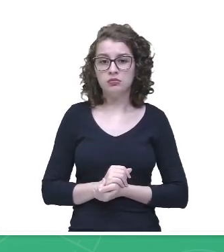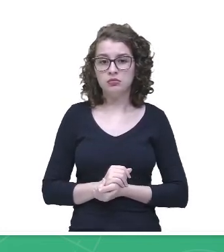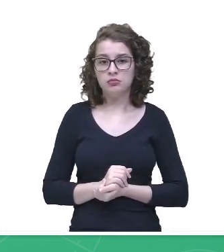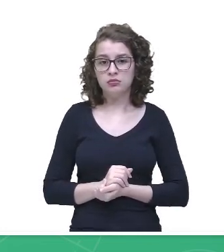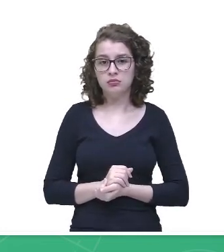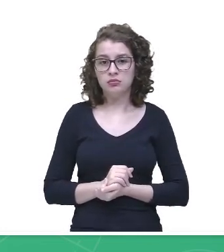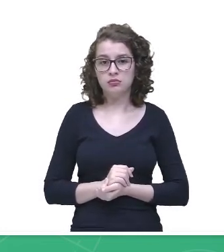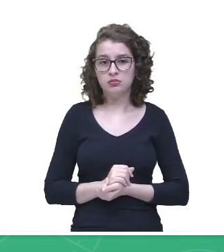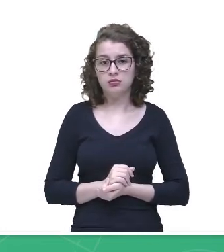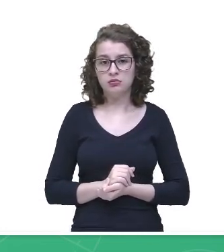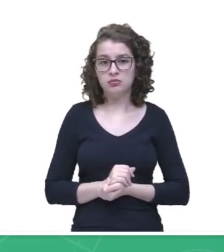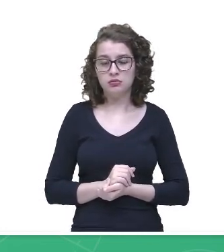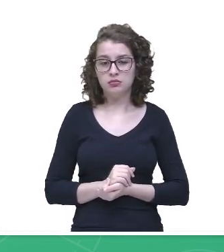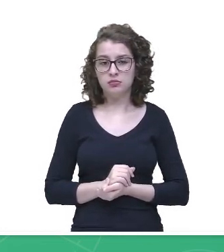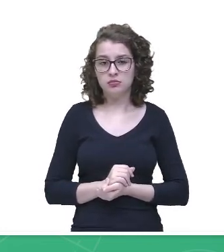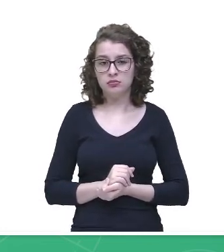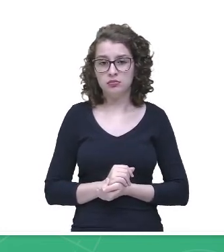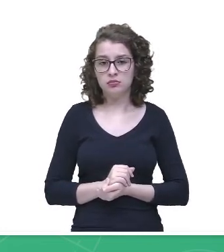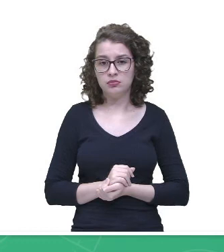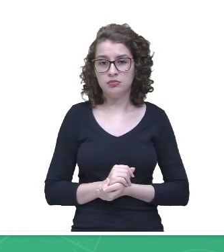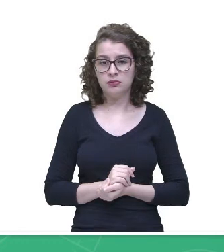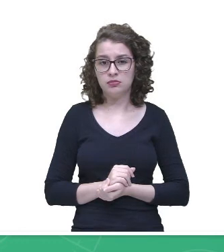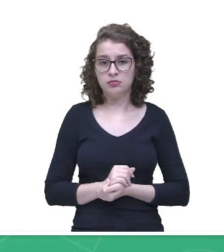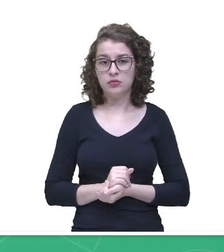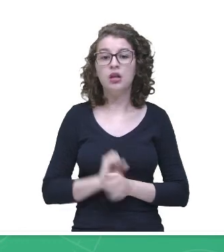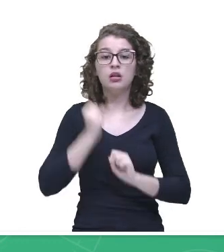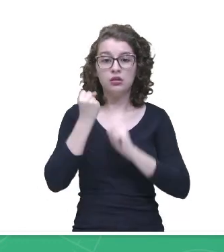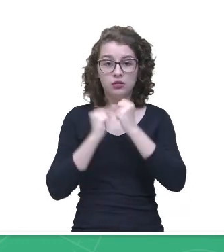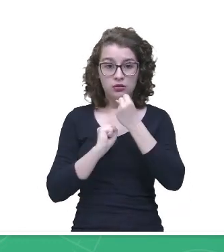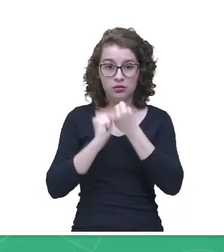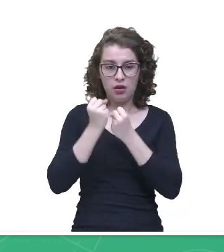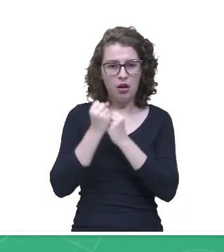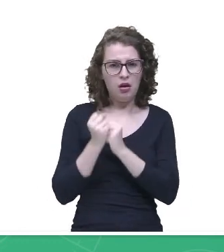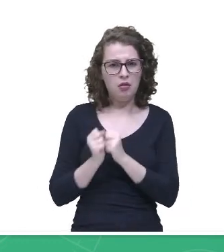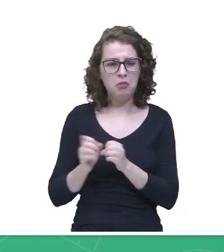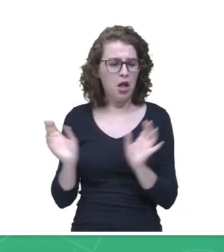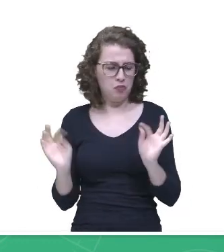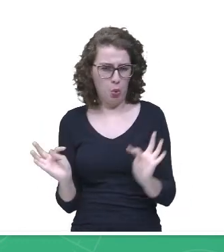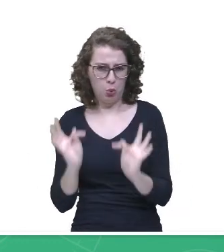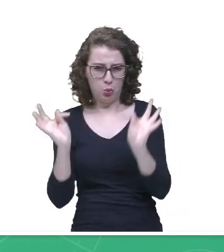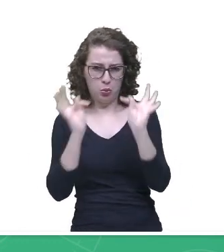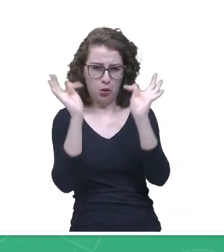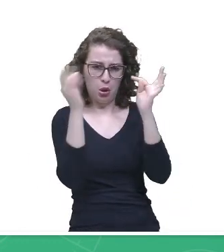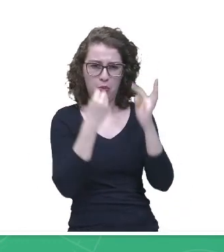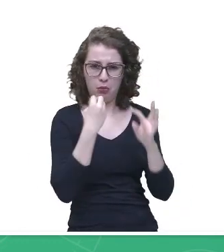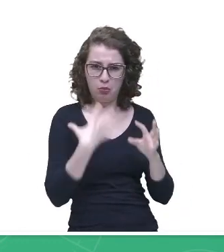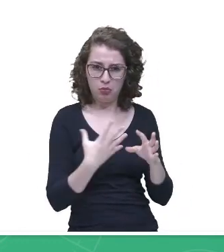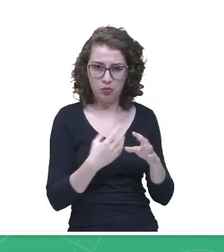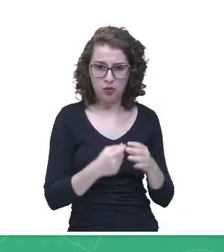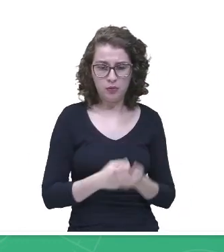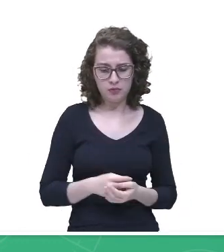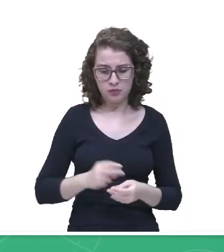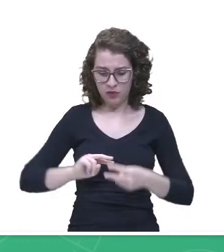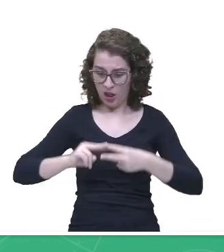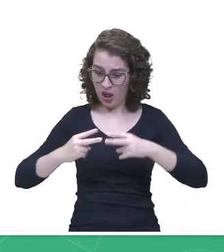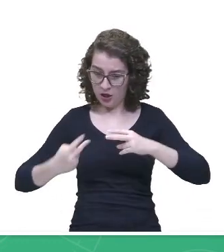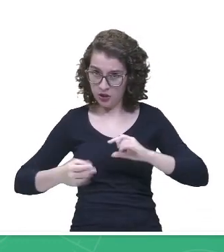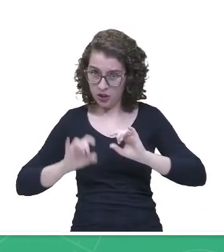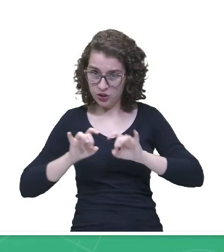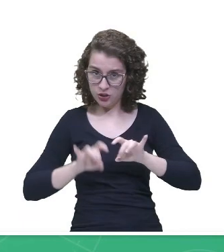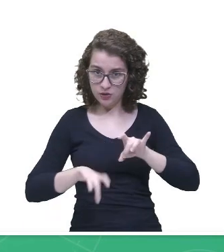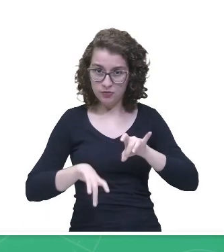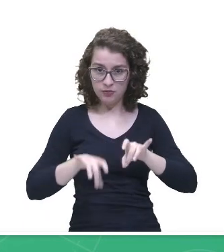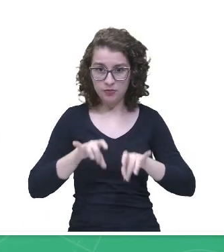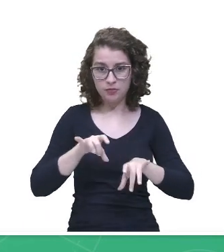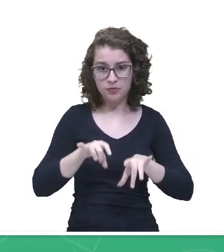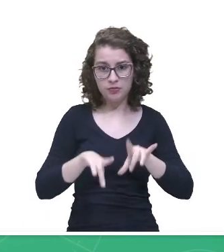primário, ele vai envolver máquinas sofisticadas, sementes selecionadas e geneticamente